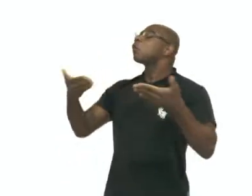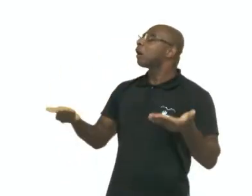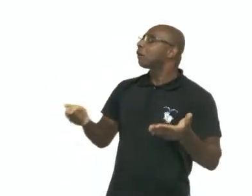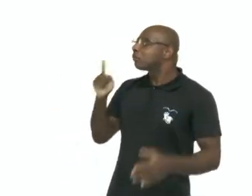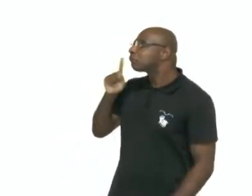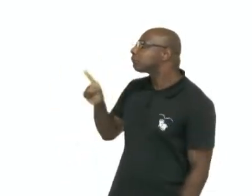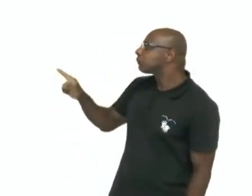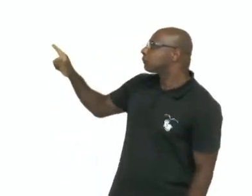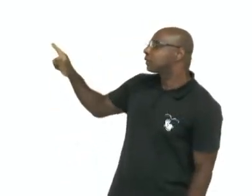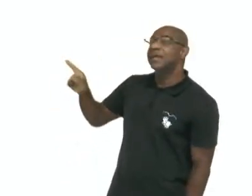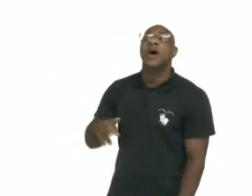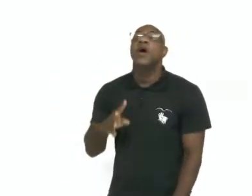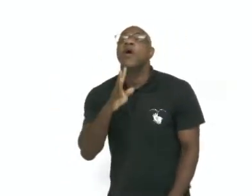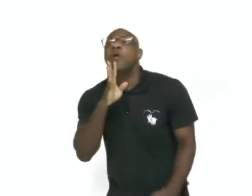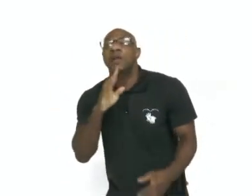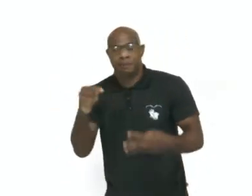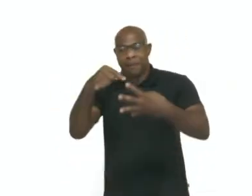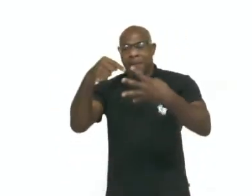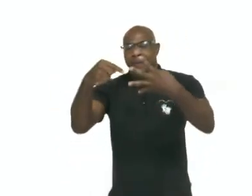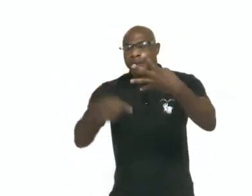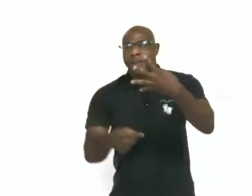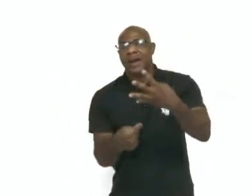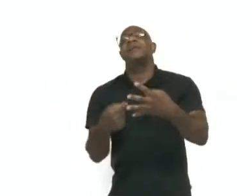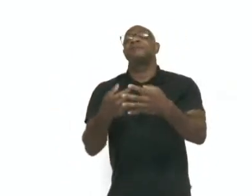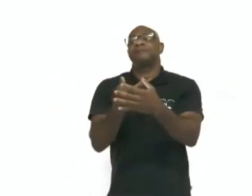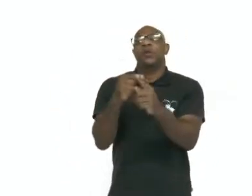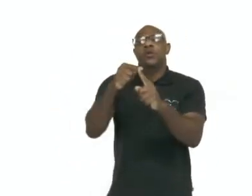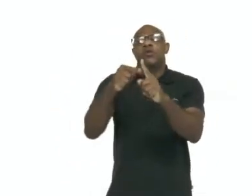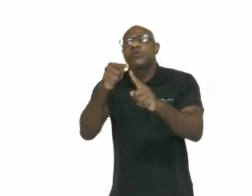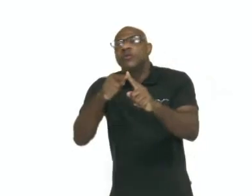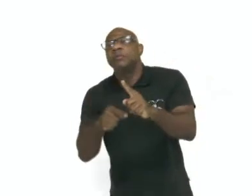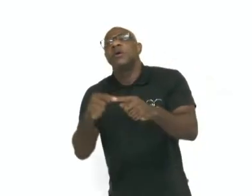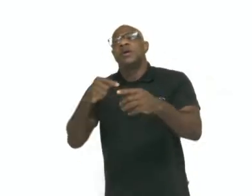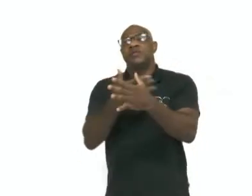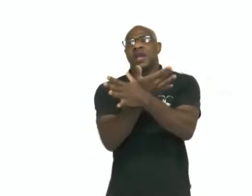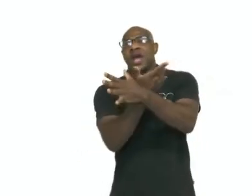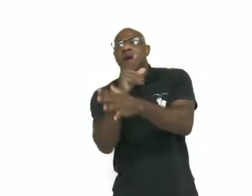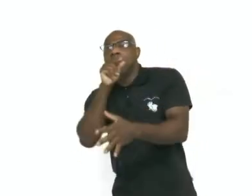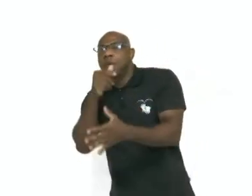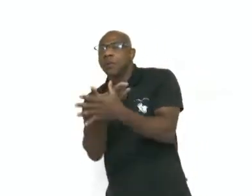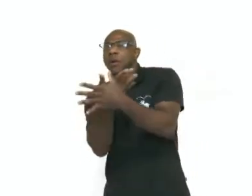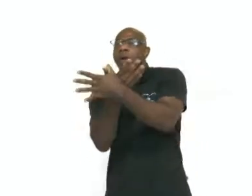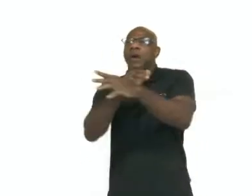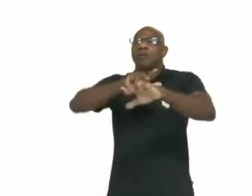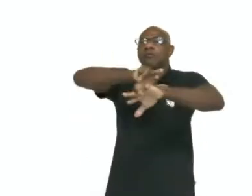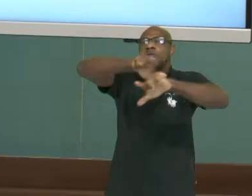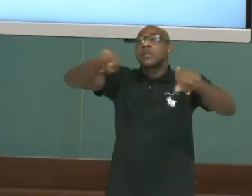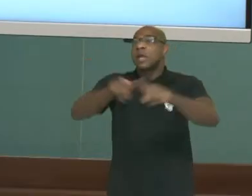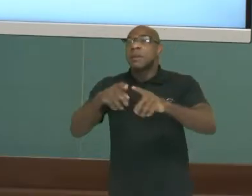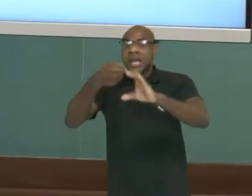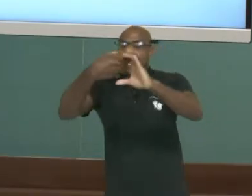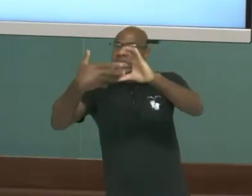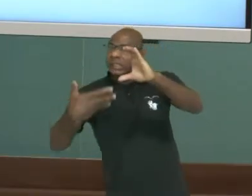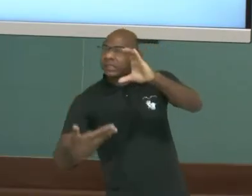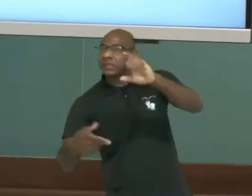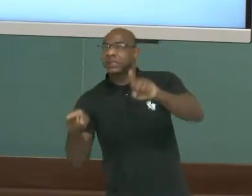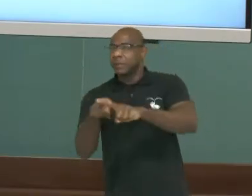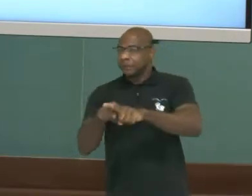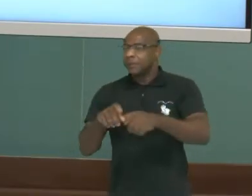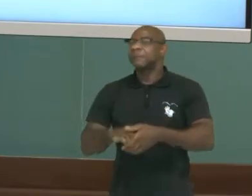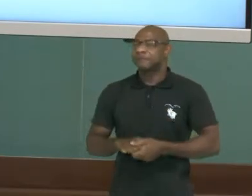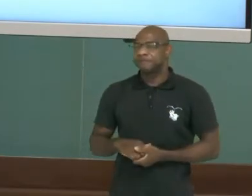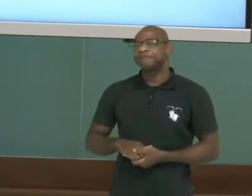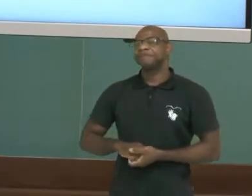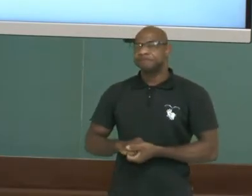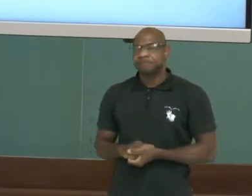Vamos conhecer a classificação das aves. Também vamos identificar as características das aves.